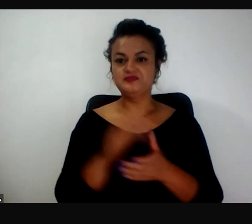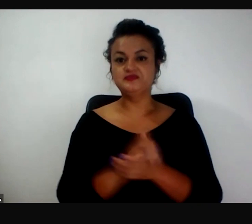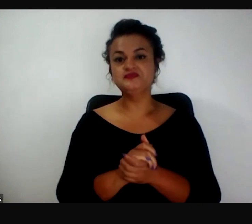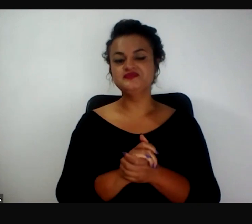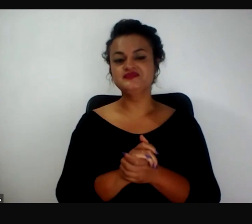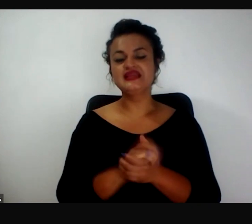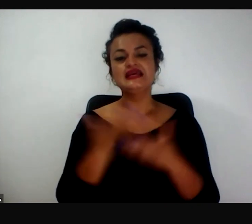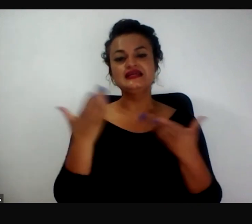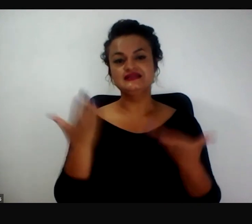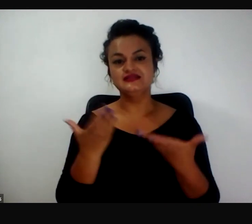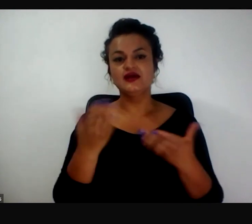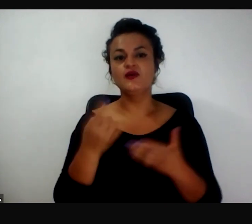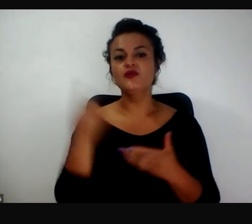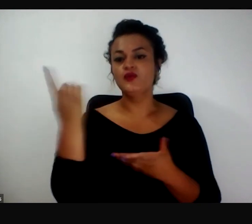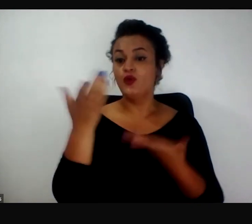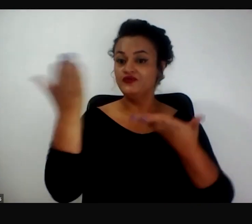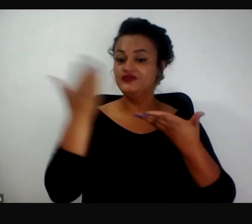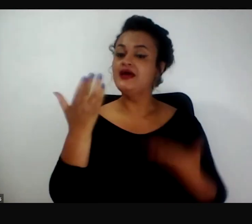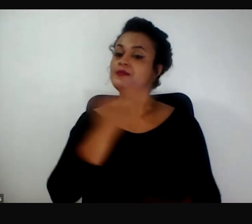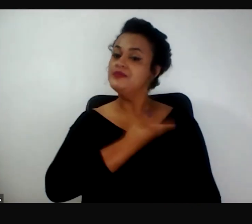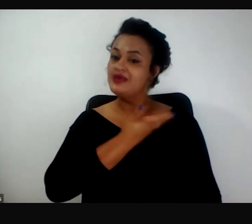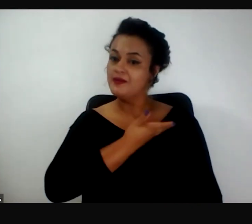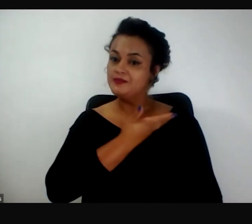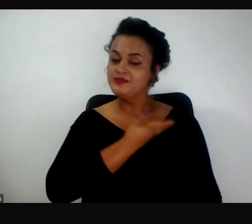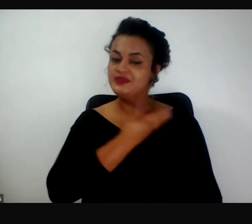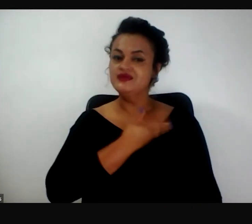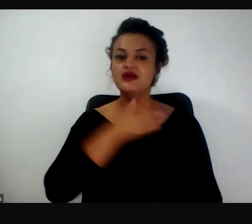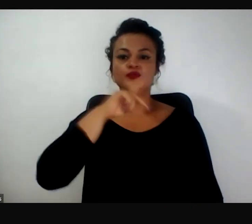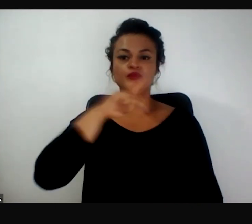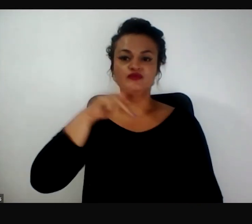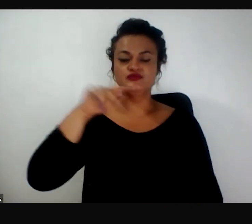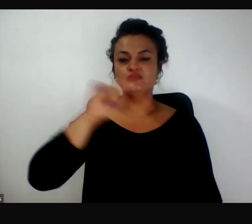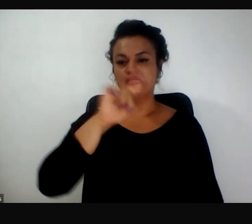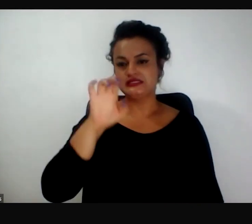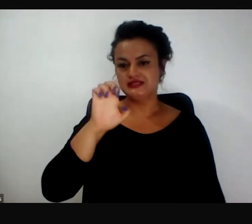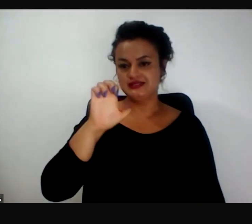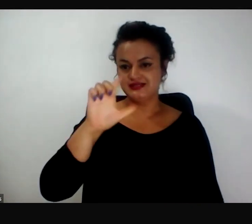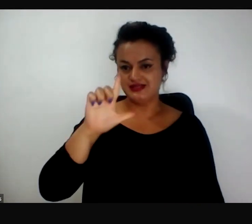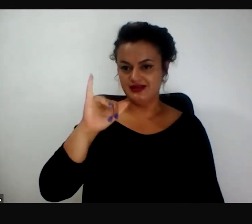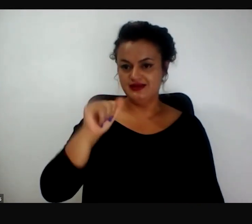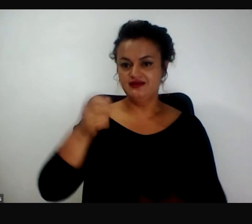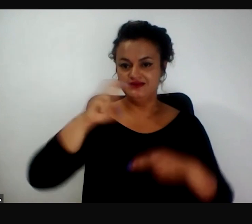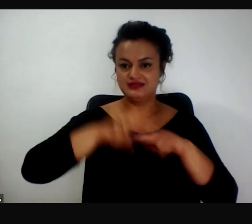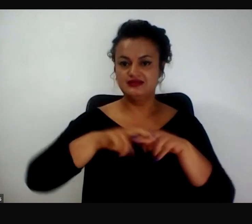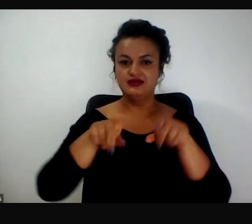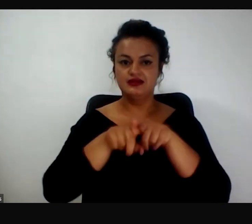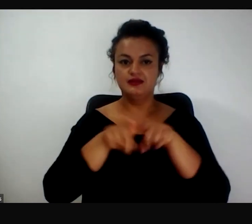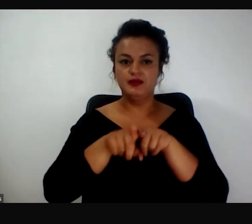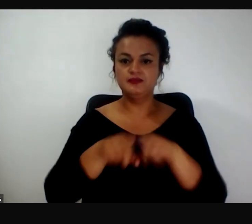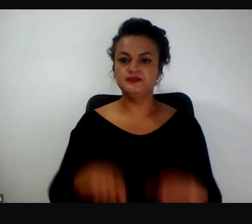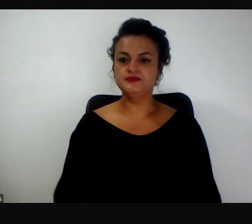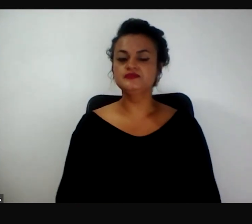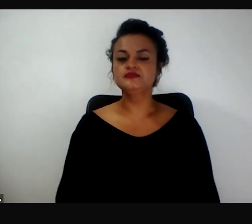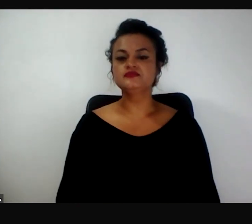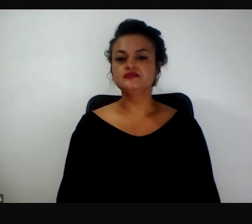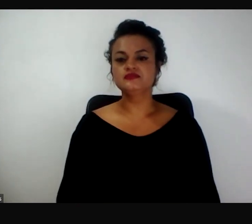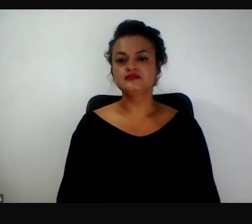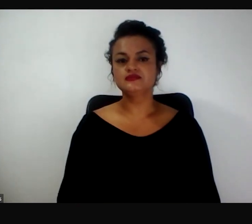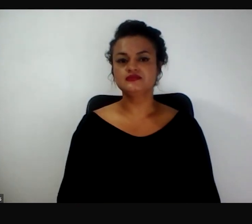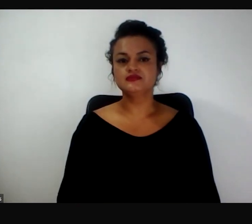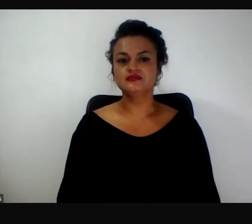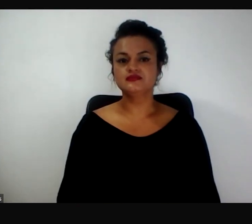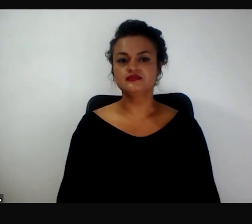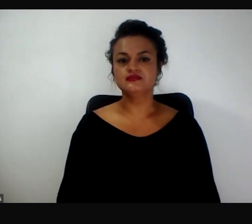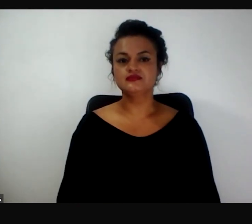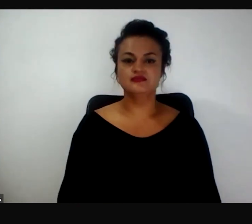Eu queria convidar a minha estimada amiga, colega, a professora Zélia, para compor a mesa. Da plateia, a professora Zélia, mulher de pele branca,